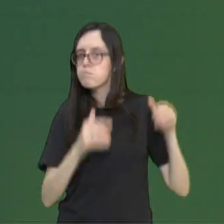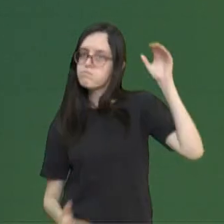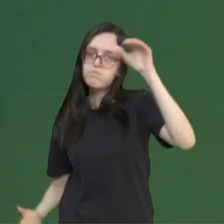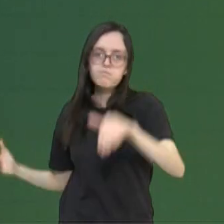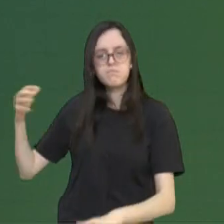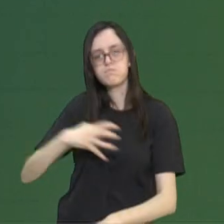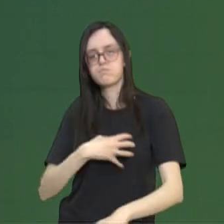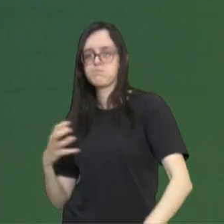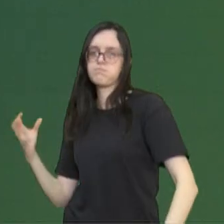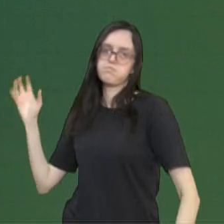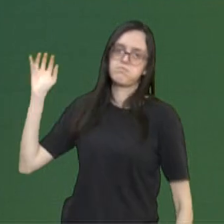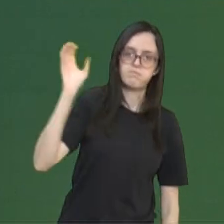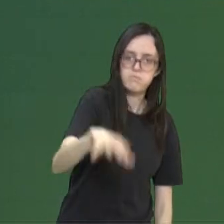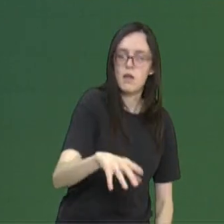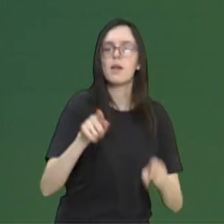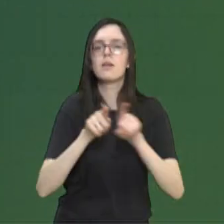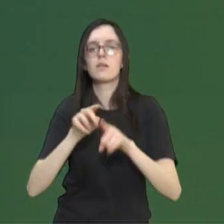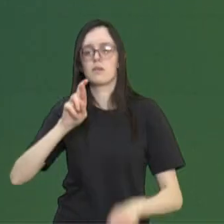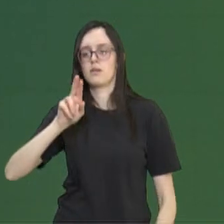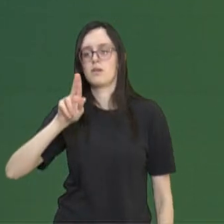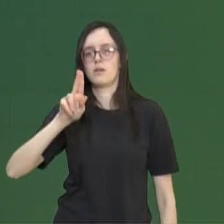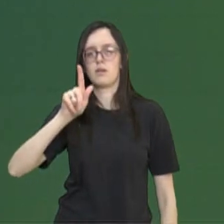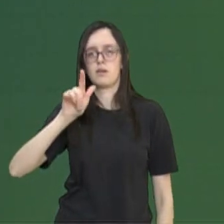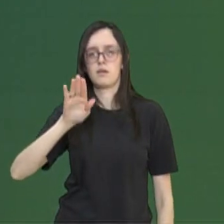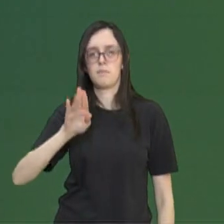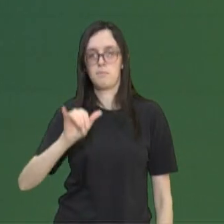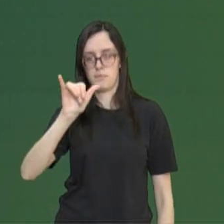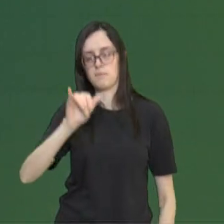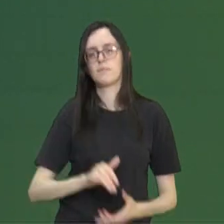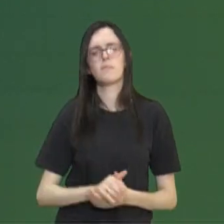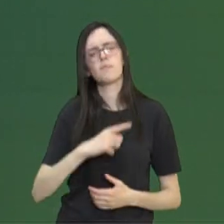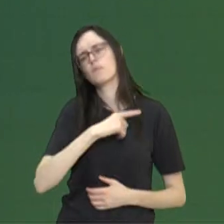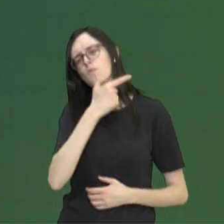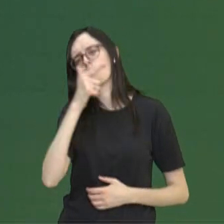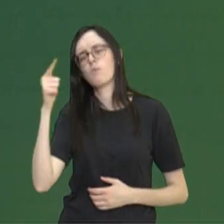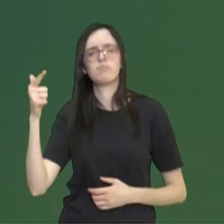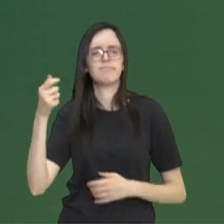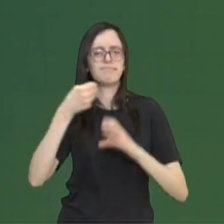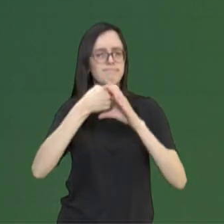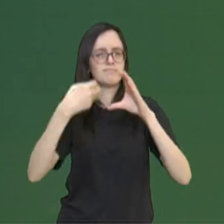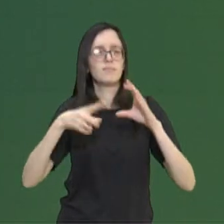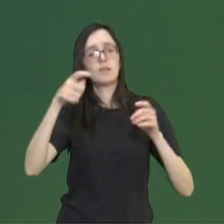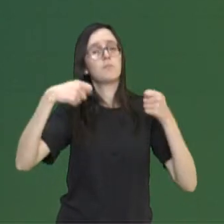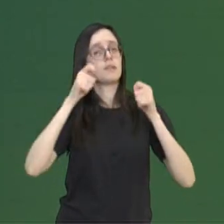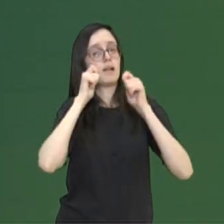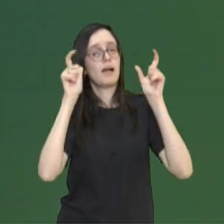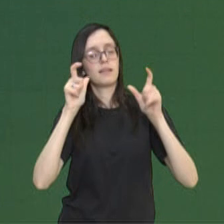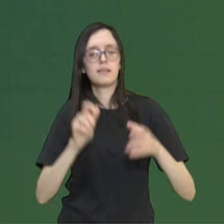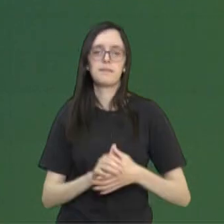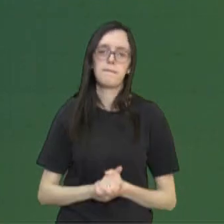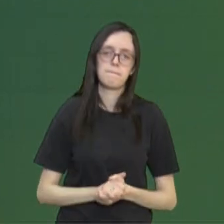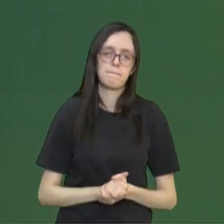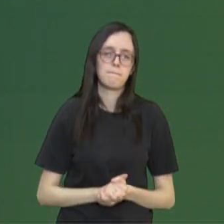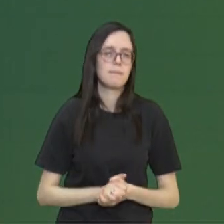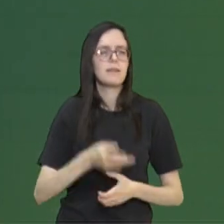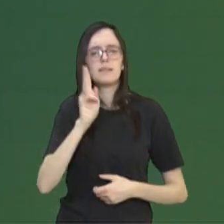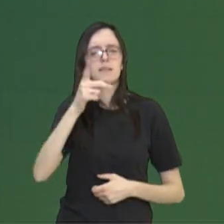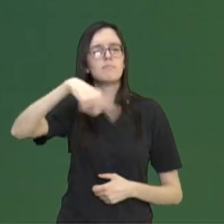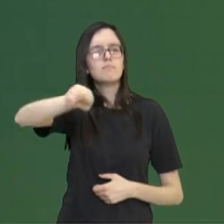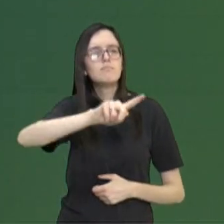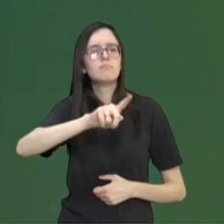o frisbee, futebol, o futsal, futebol americano, handebol, hóquei de